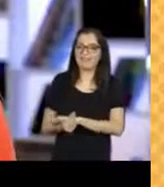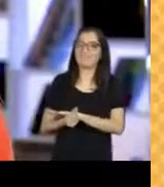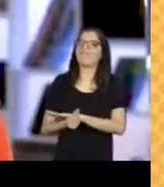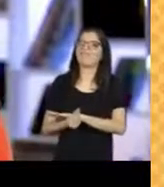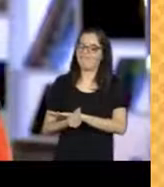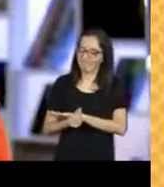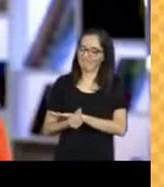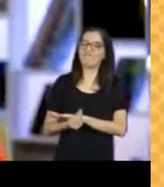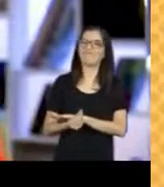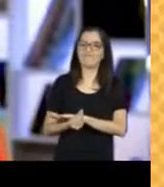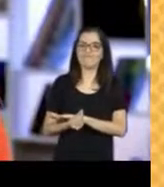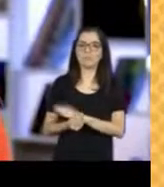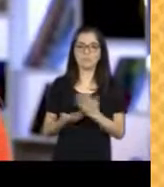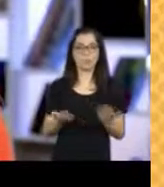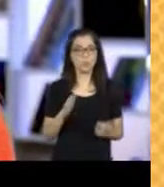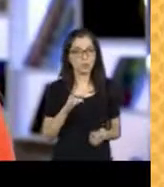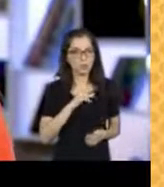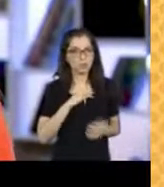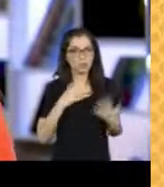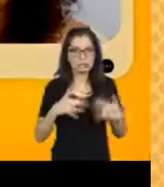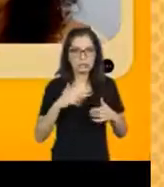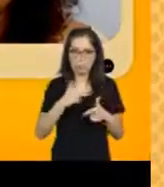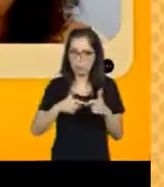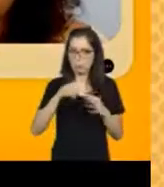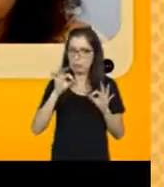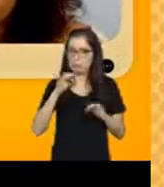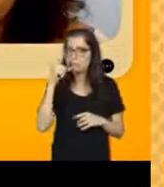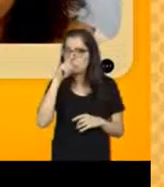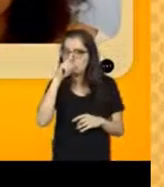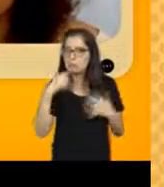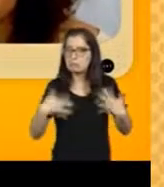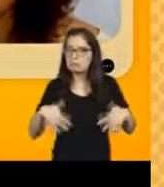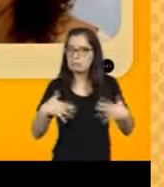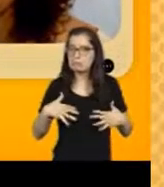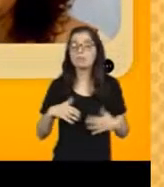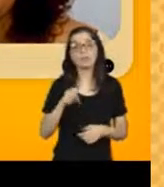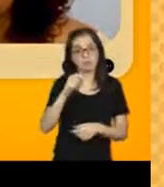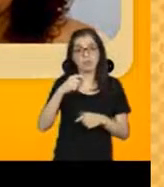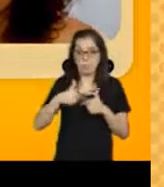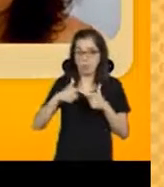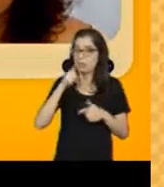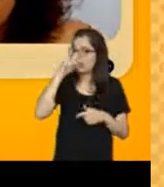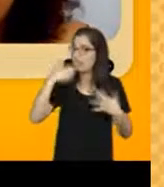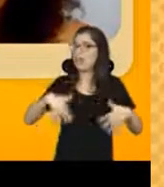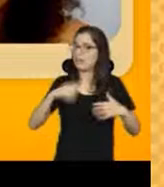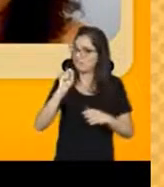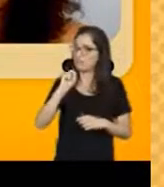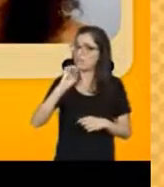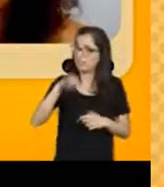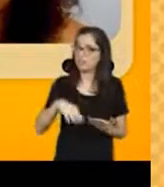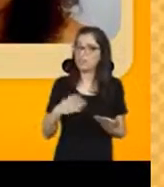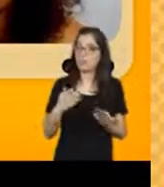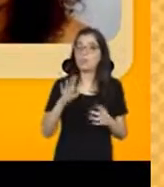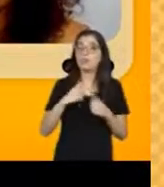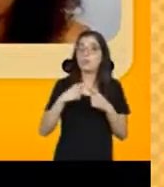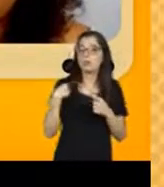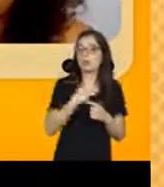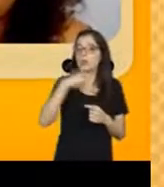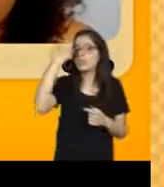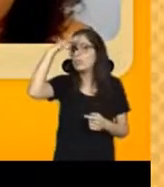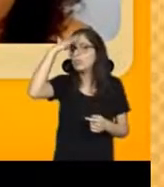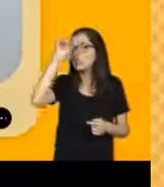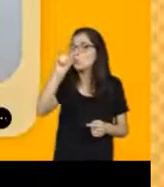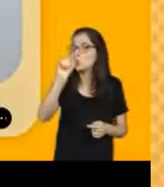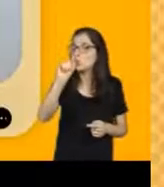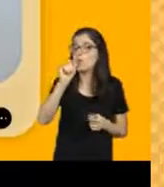lógica. Isso me parece bem grave. É bem grave mesmo. É por isso que é bem importante a gente entender o que